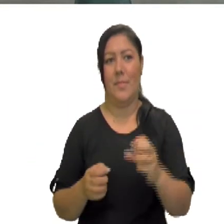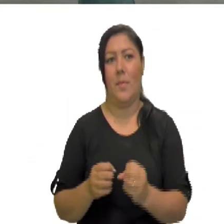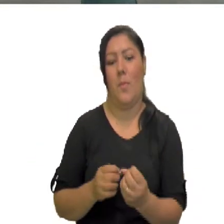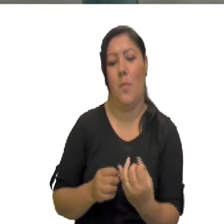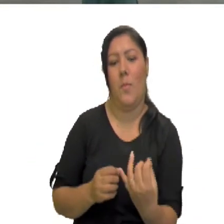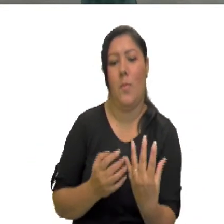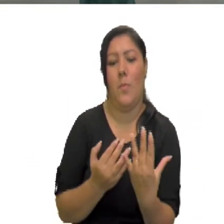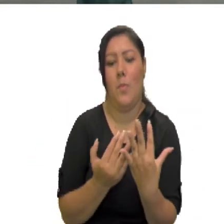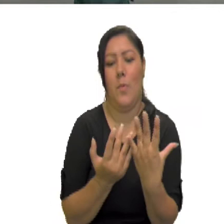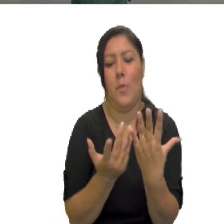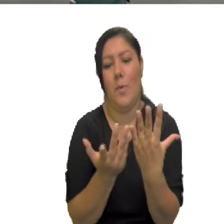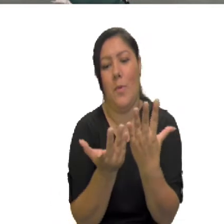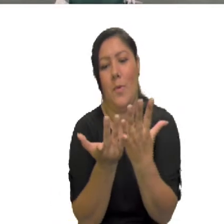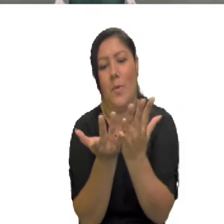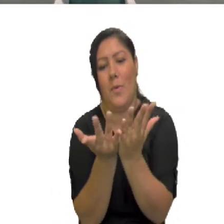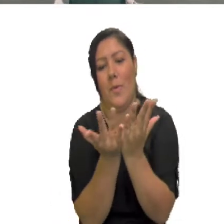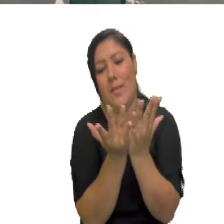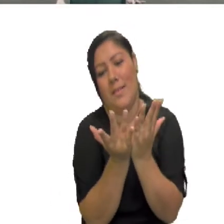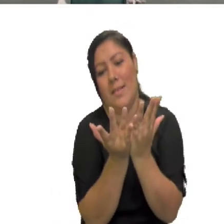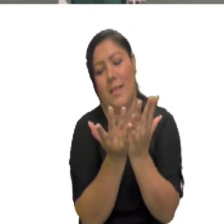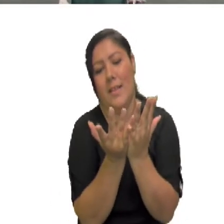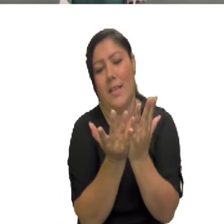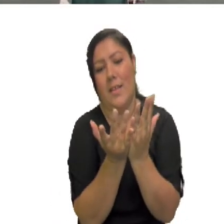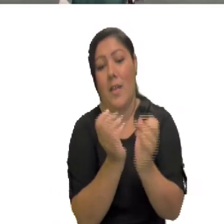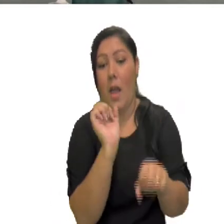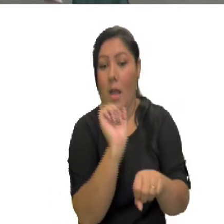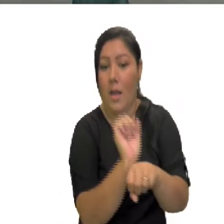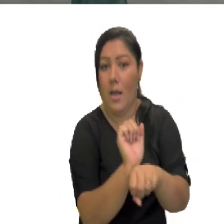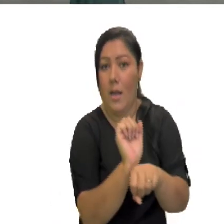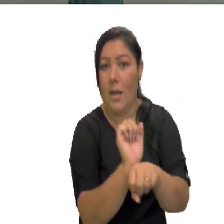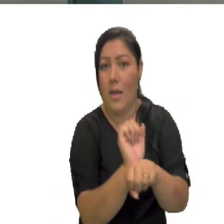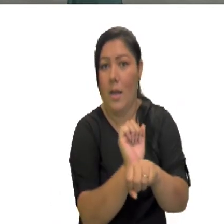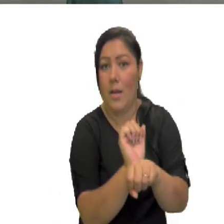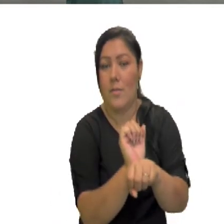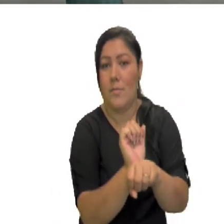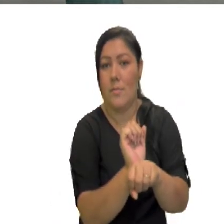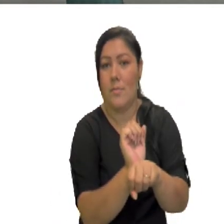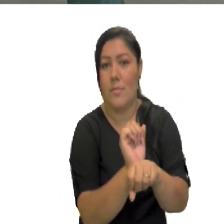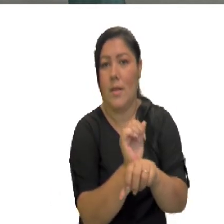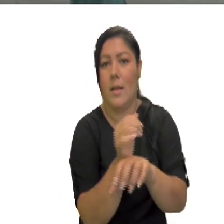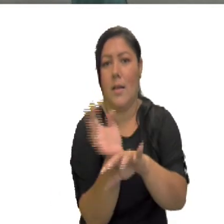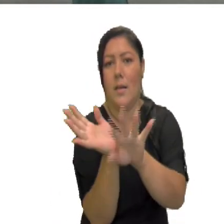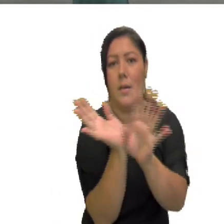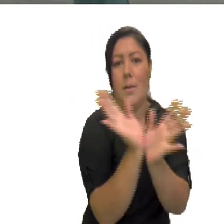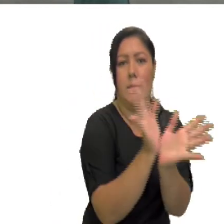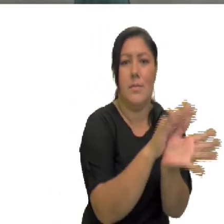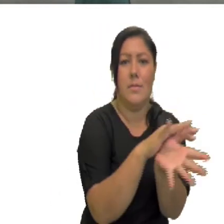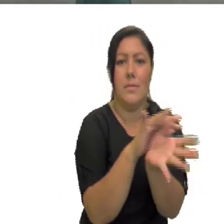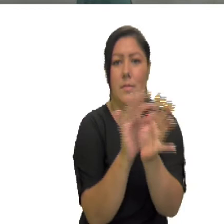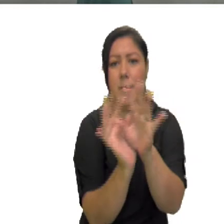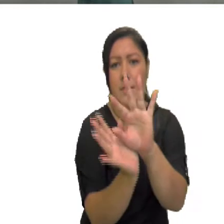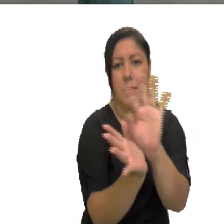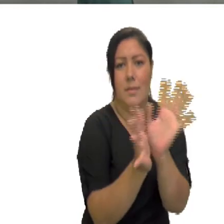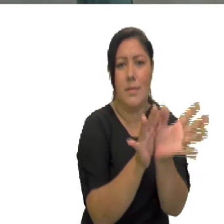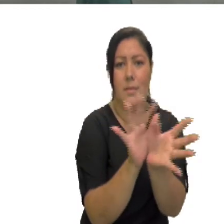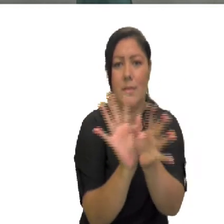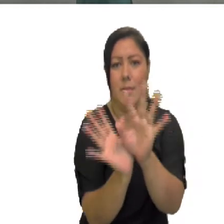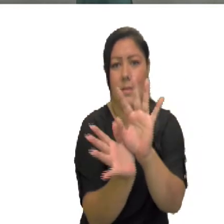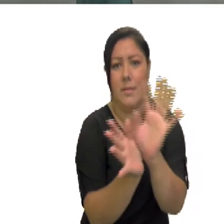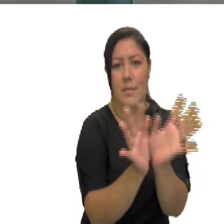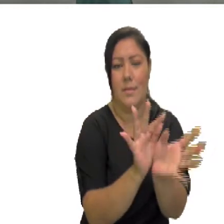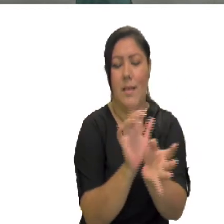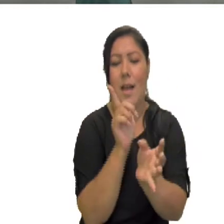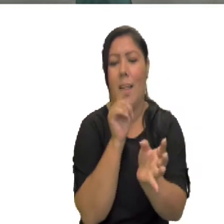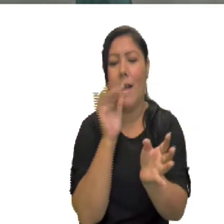que ficam presos em um lugar só, né? Que ficam ali só se organizando na água que